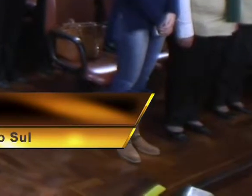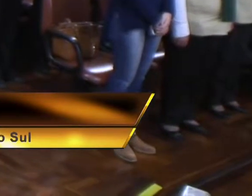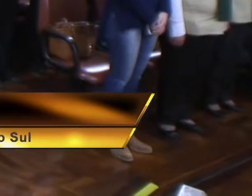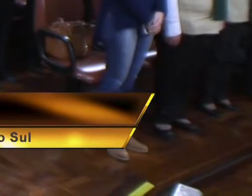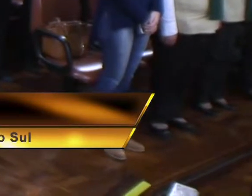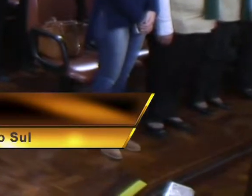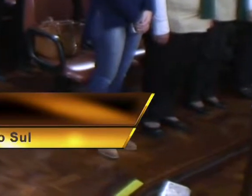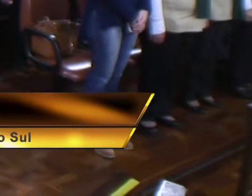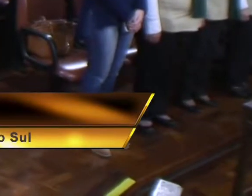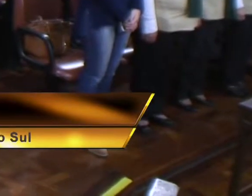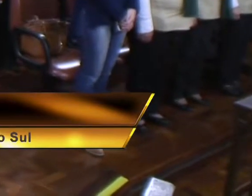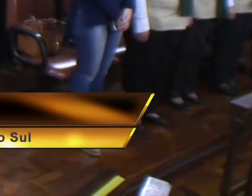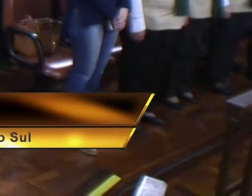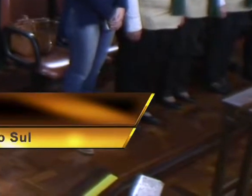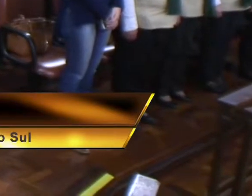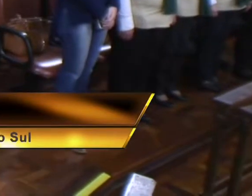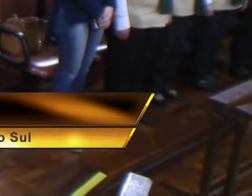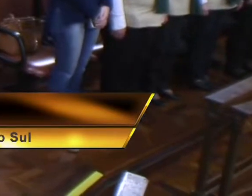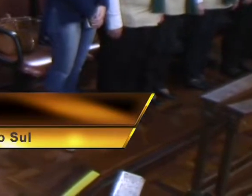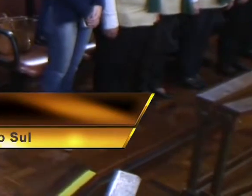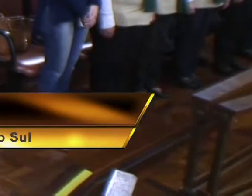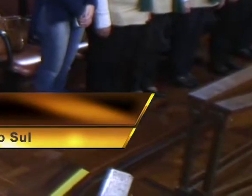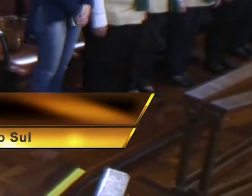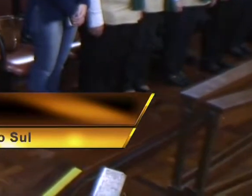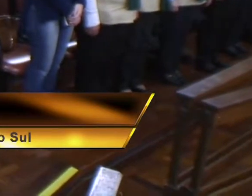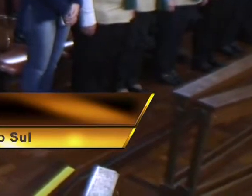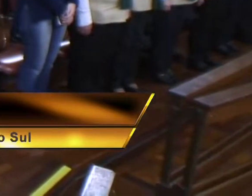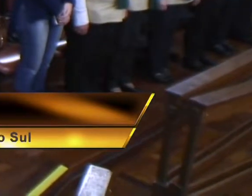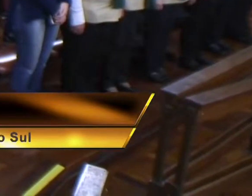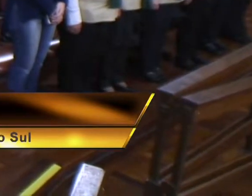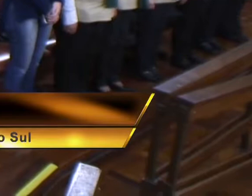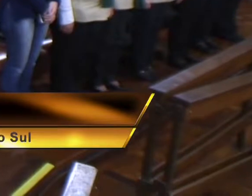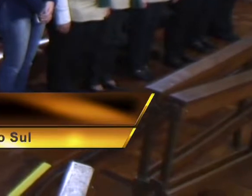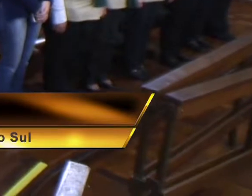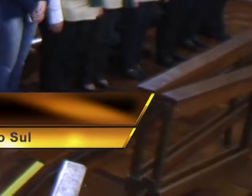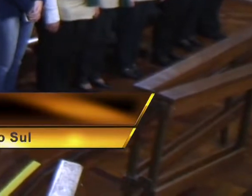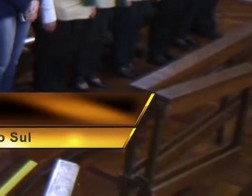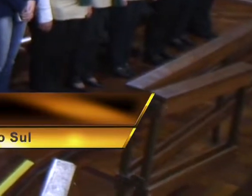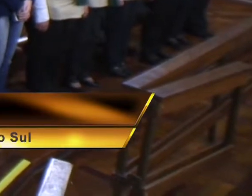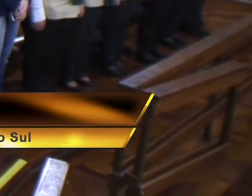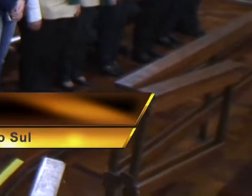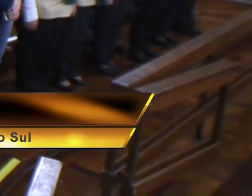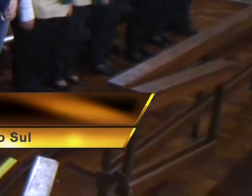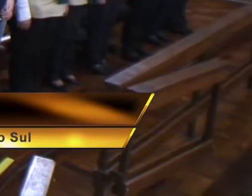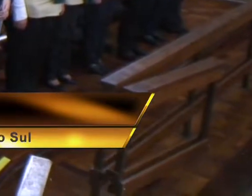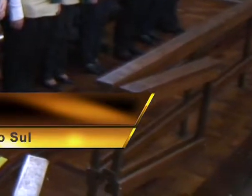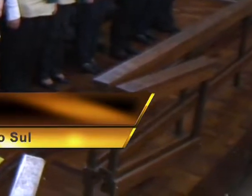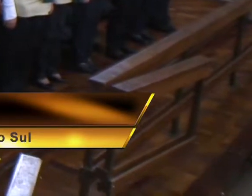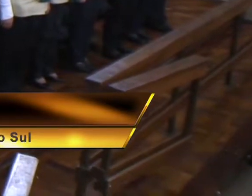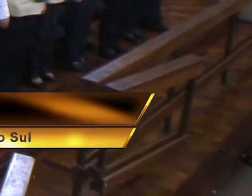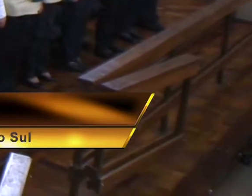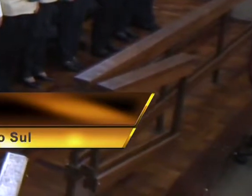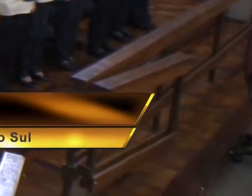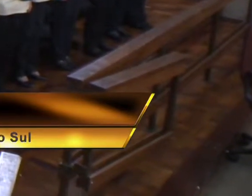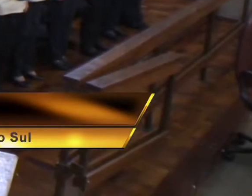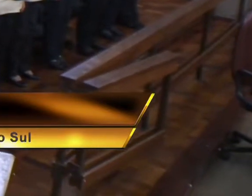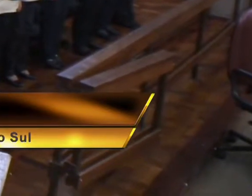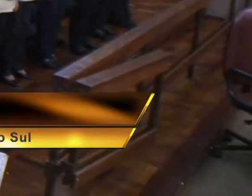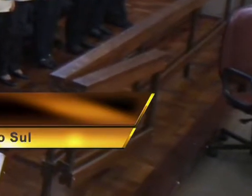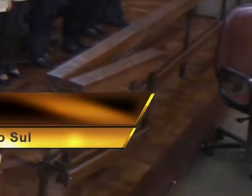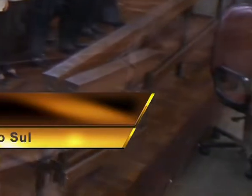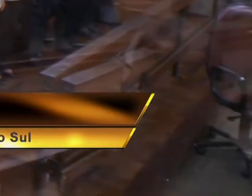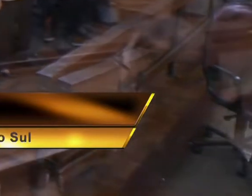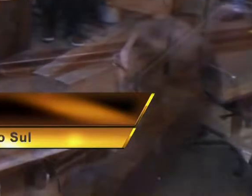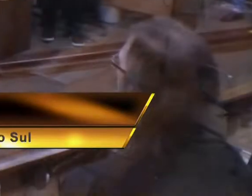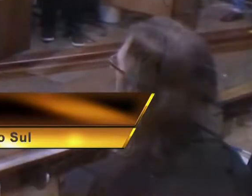Brasil, um som intenso, um raio vívido de amor e de esperança, a terra desce.